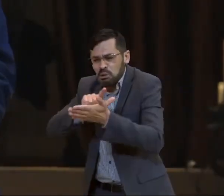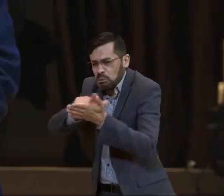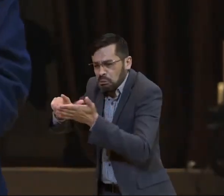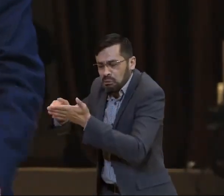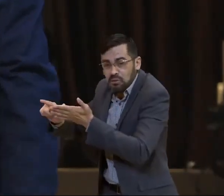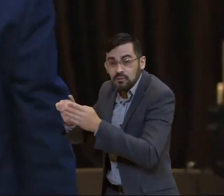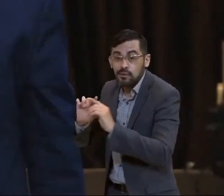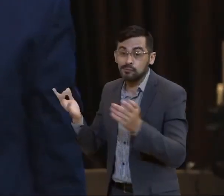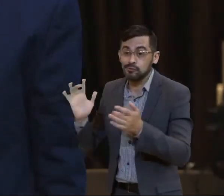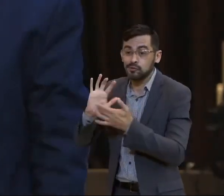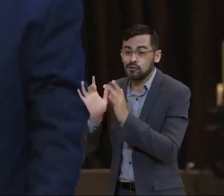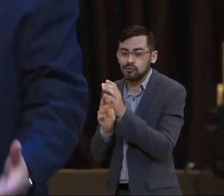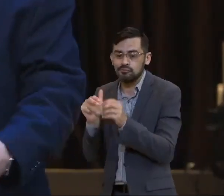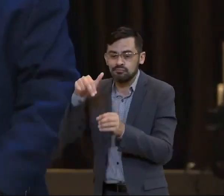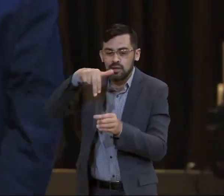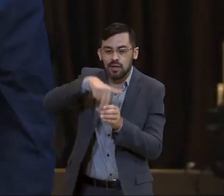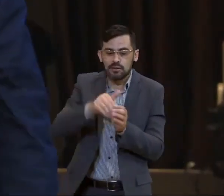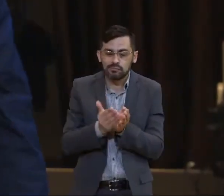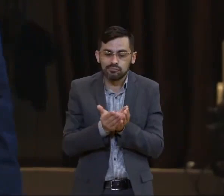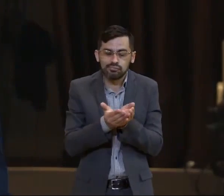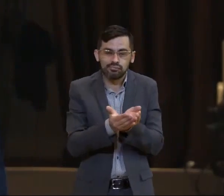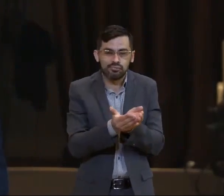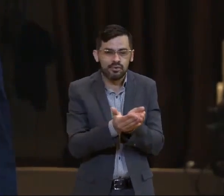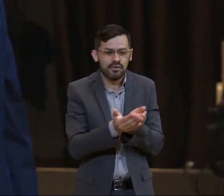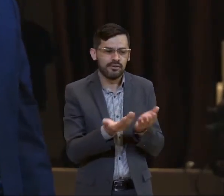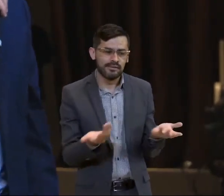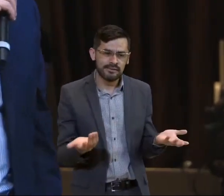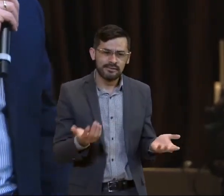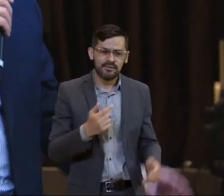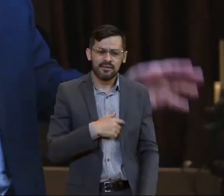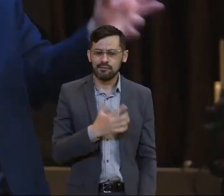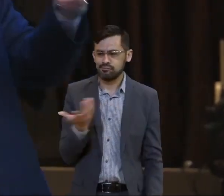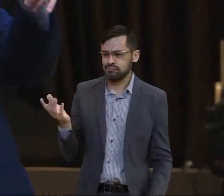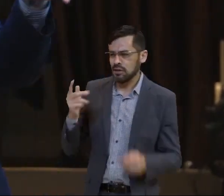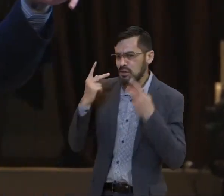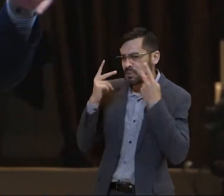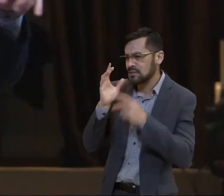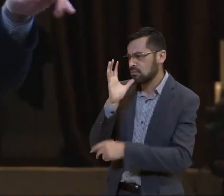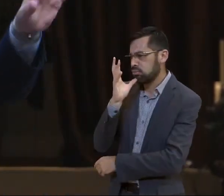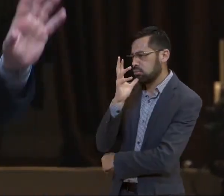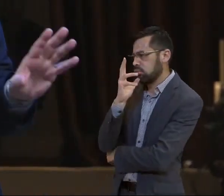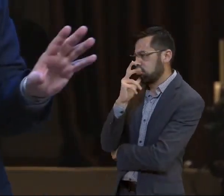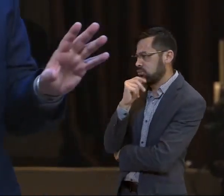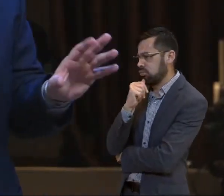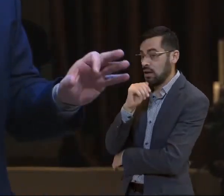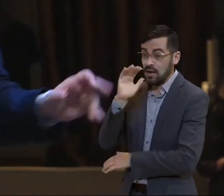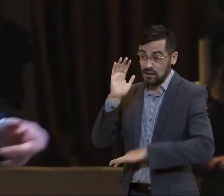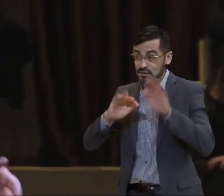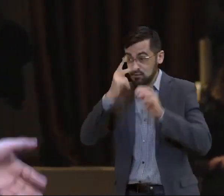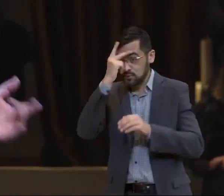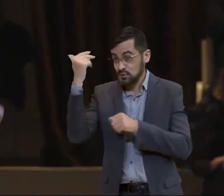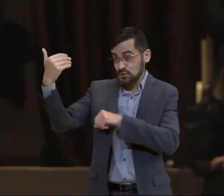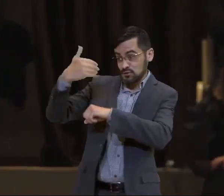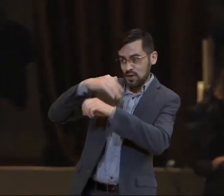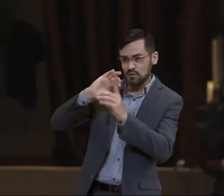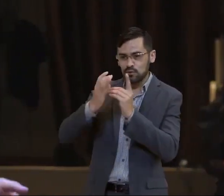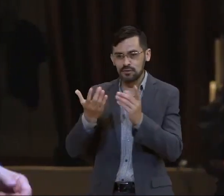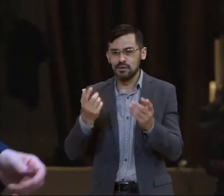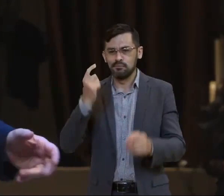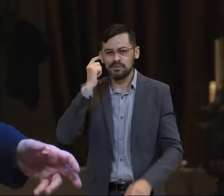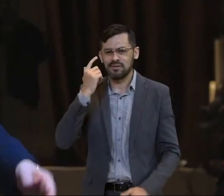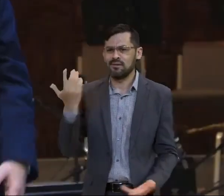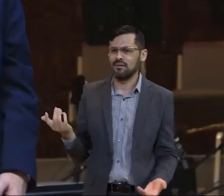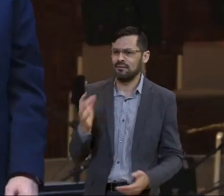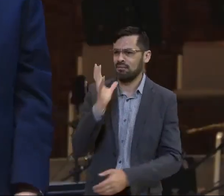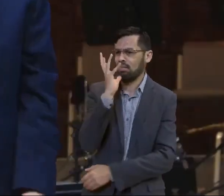Jesus entra no barquinho e ele diz, bom, vamos lá, será que esse sermão vai demorar muito? Às vezes você chega na igreja desse jeito, né? Será que esse sermão vai